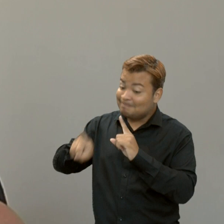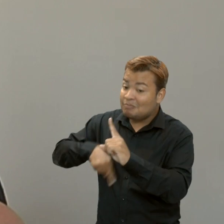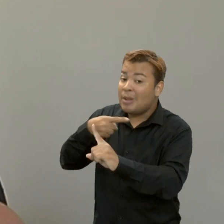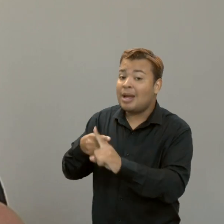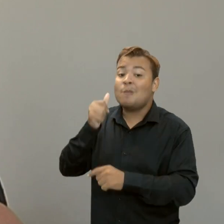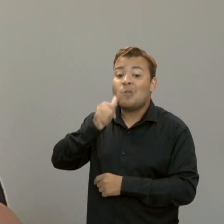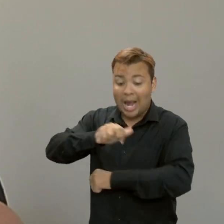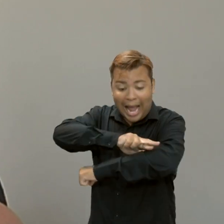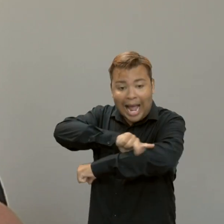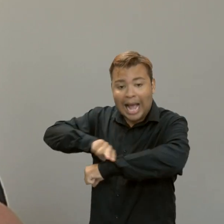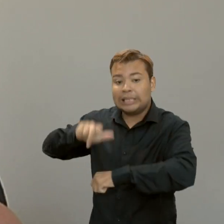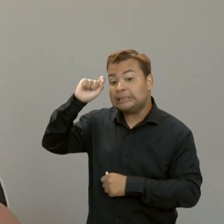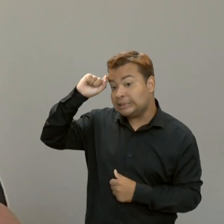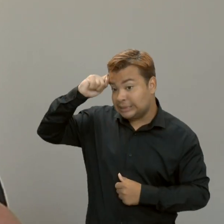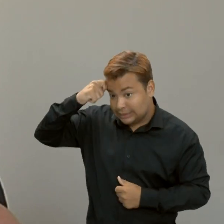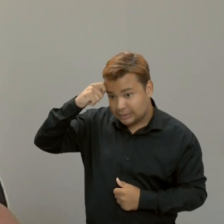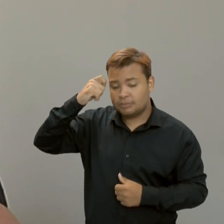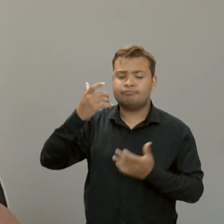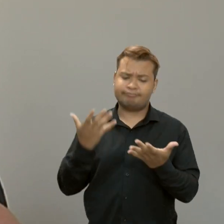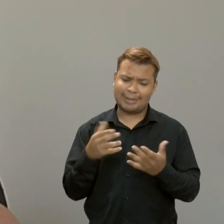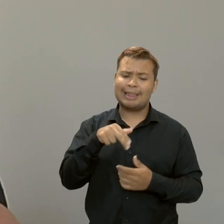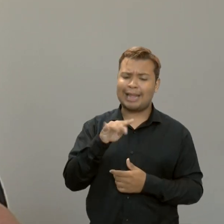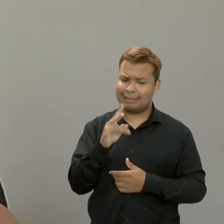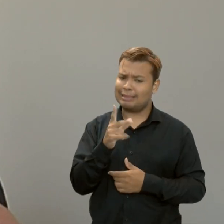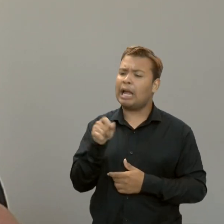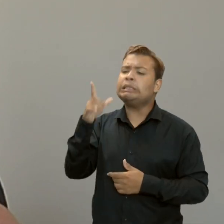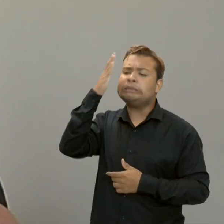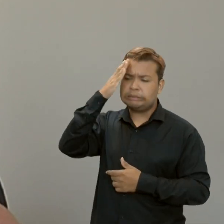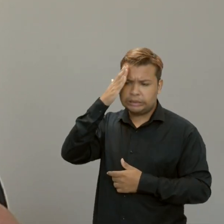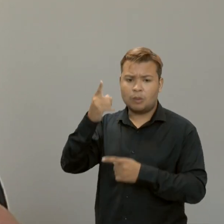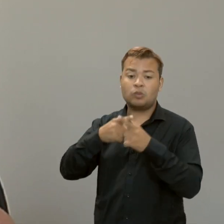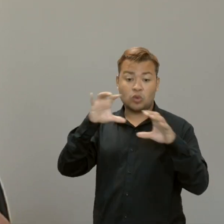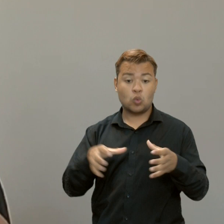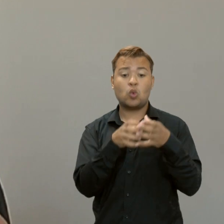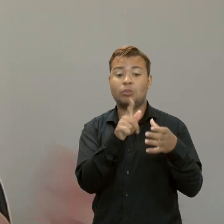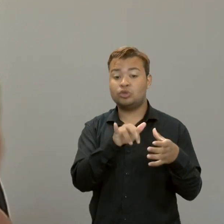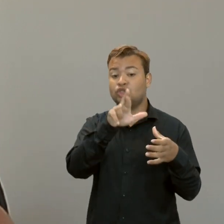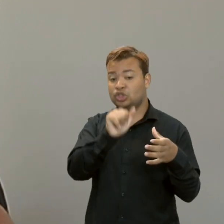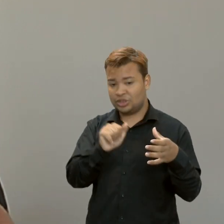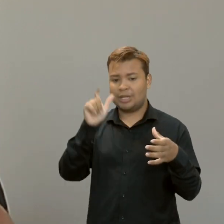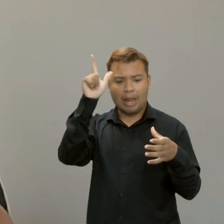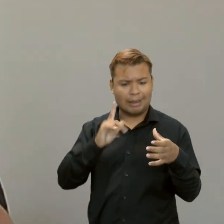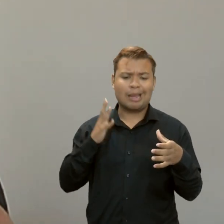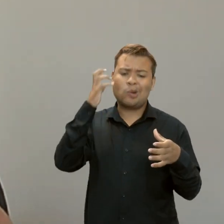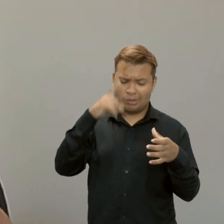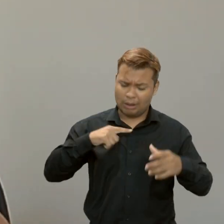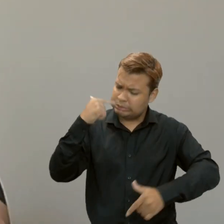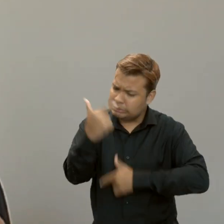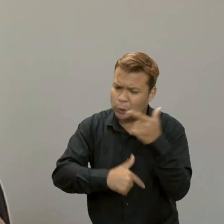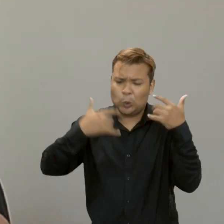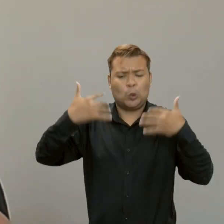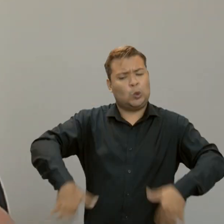Certo. Eu acho que isso a Natália pode dizer muito bem, né, Natália, que o Gira Leodegária tem feito esse trabalho extraordinário, que